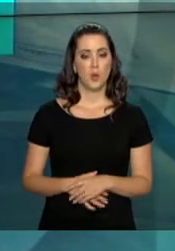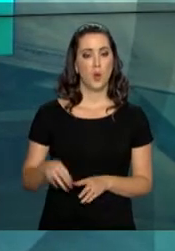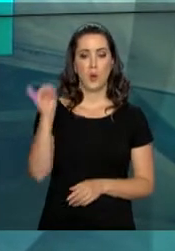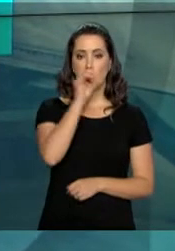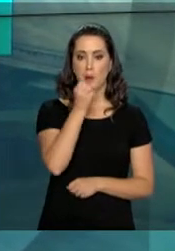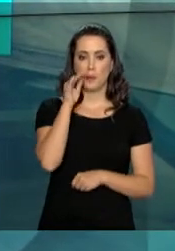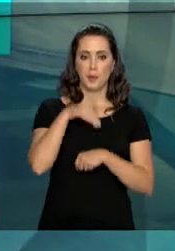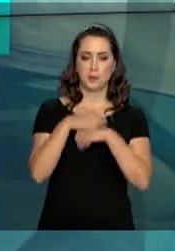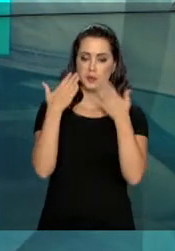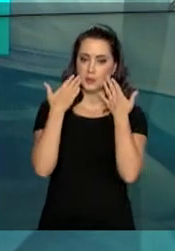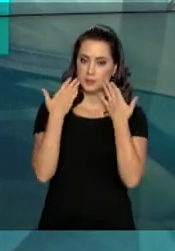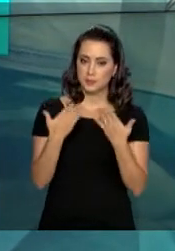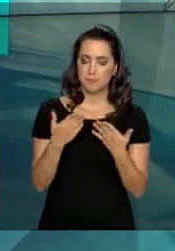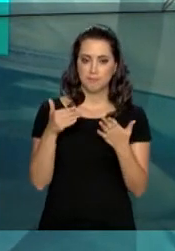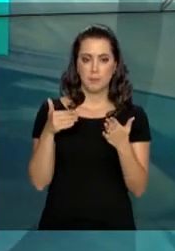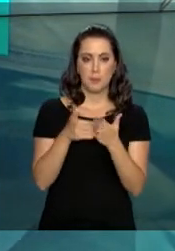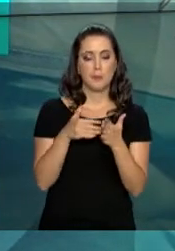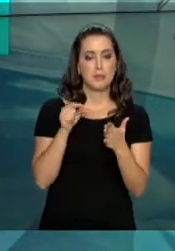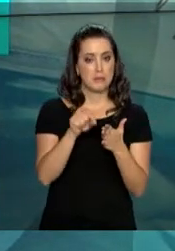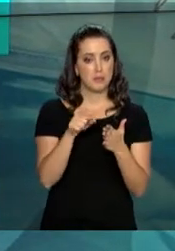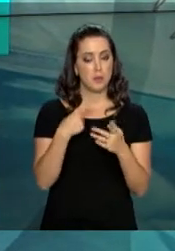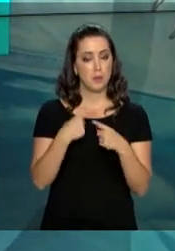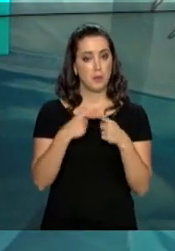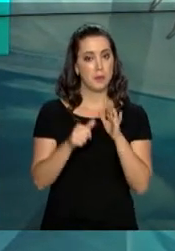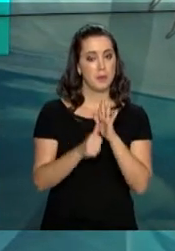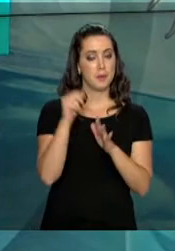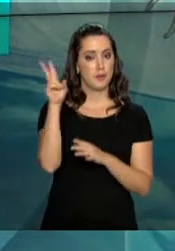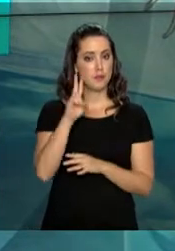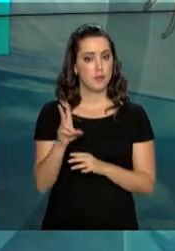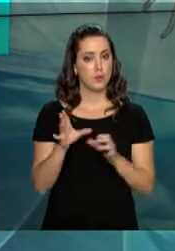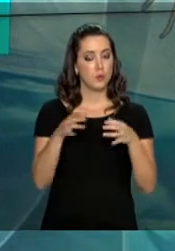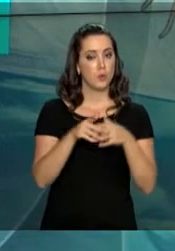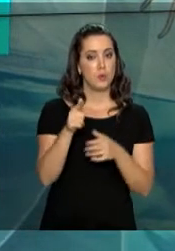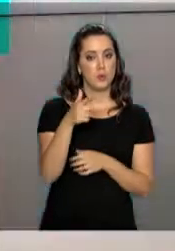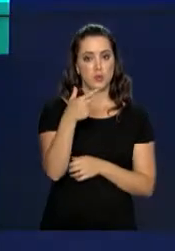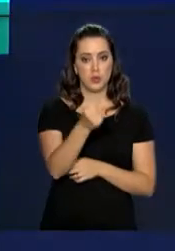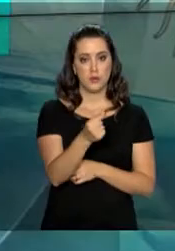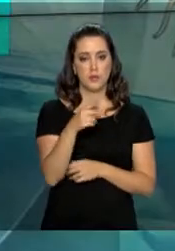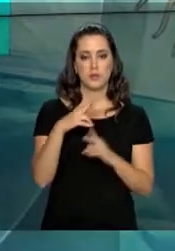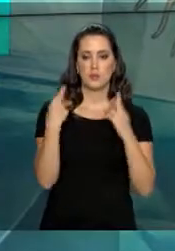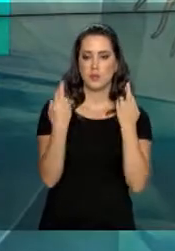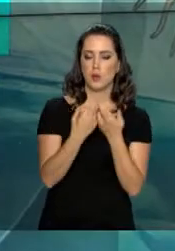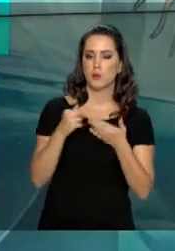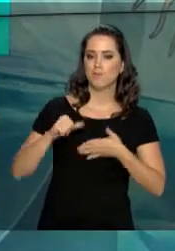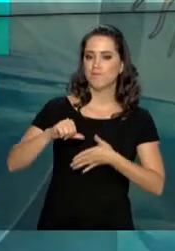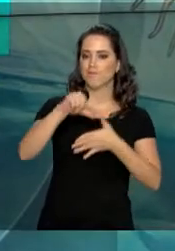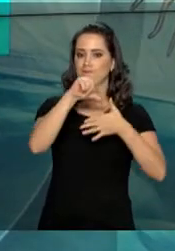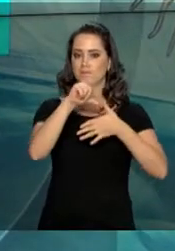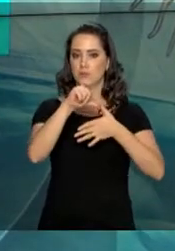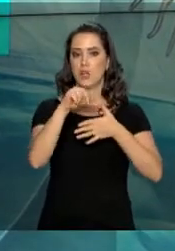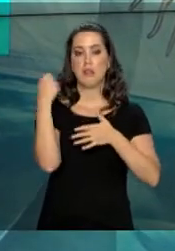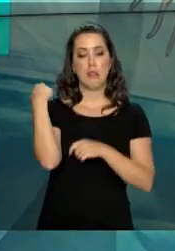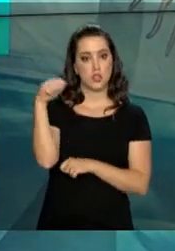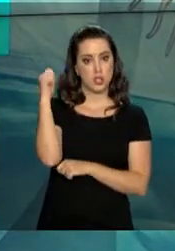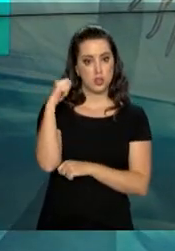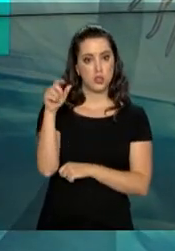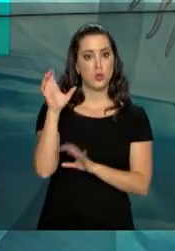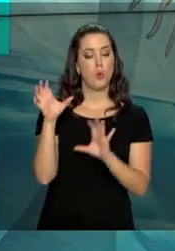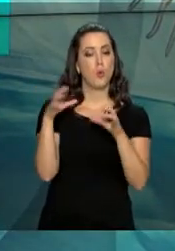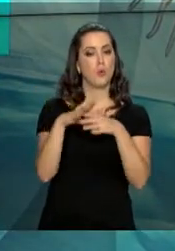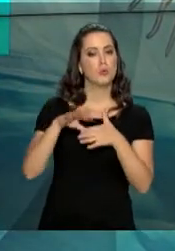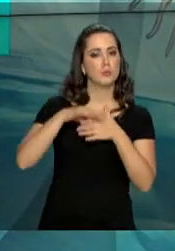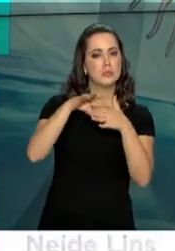Olá, boa noite. Interrompemos a programação porque pela primeira vez a cúpula do G20 se reúne na América do Sul. Na Argentina, os